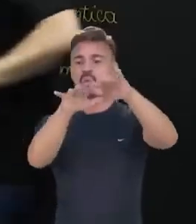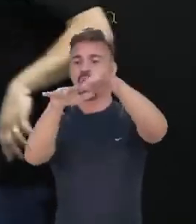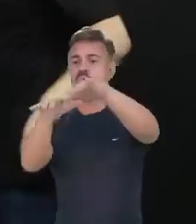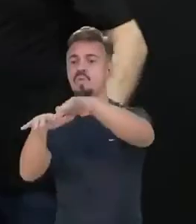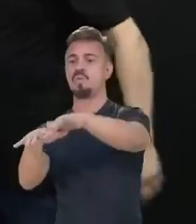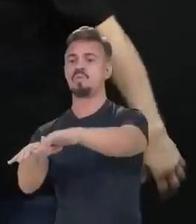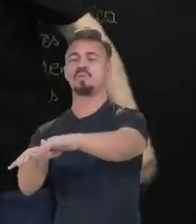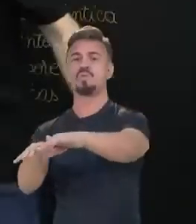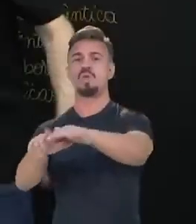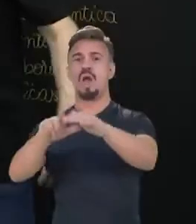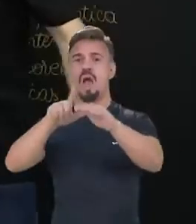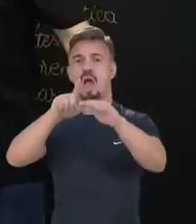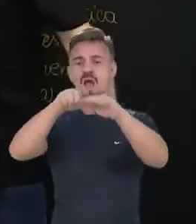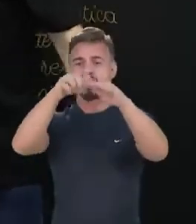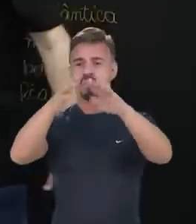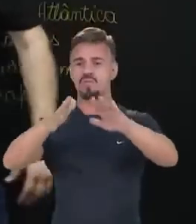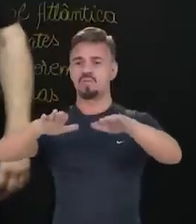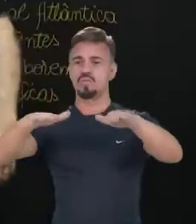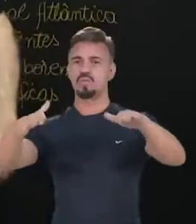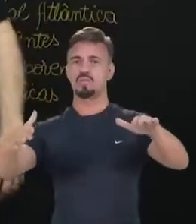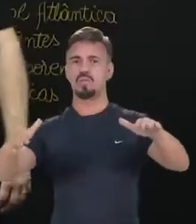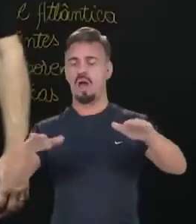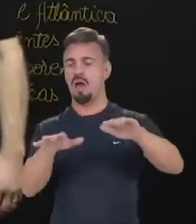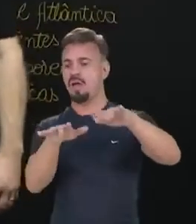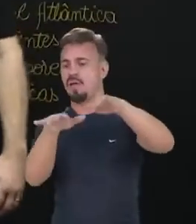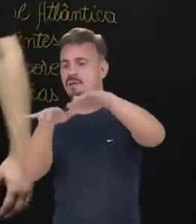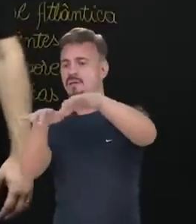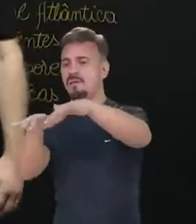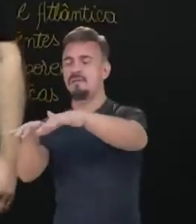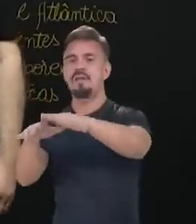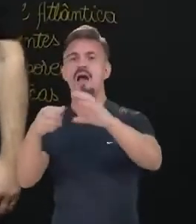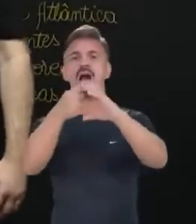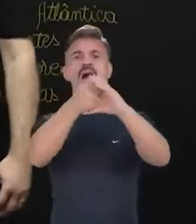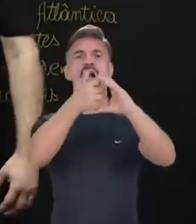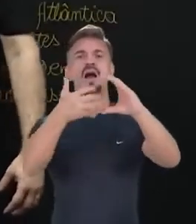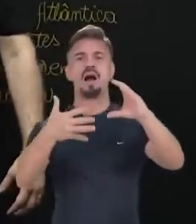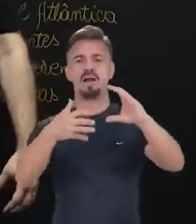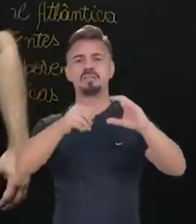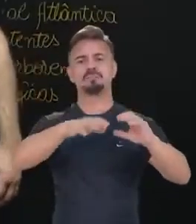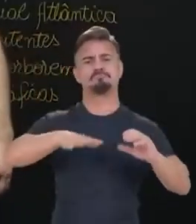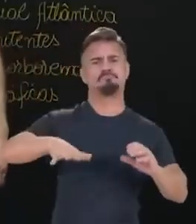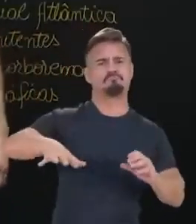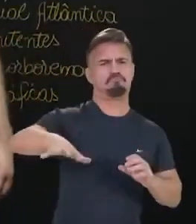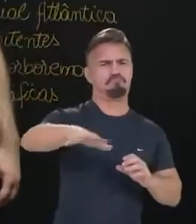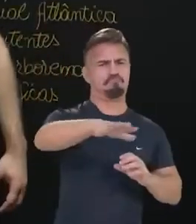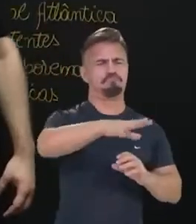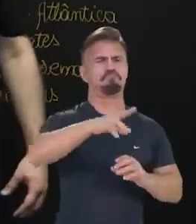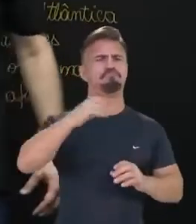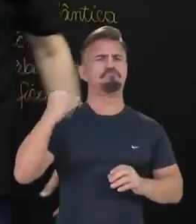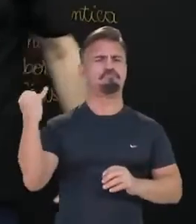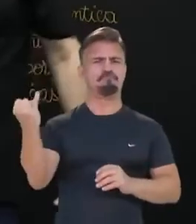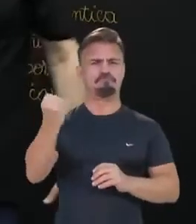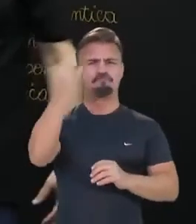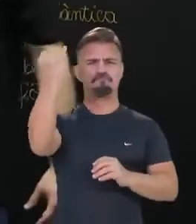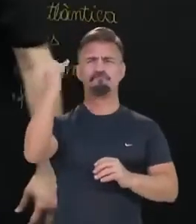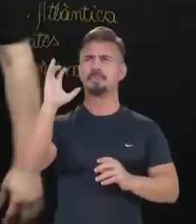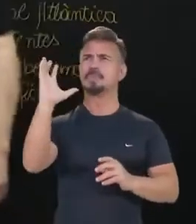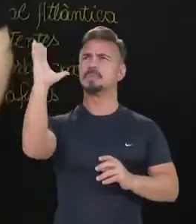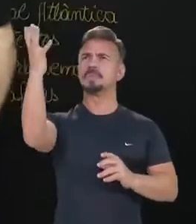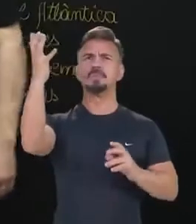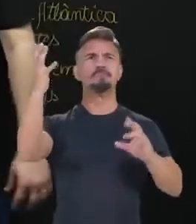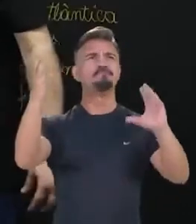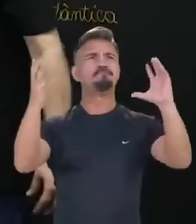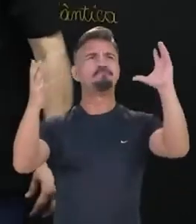Atlântico. Toda essa parte aqui, então, vai dar a característica desse grande e importante domínio